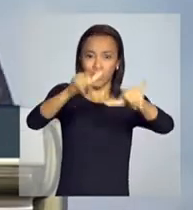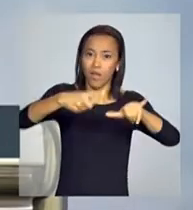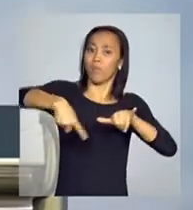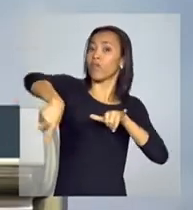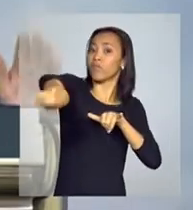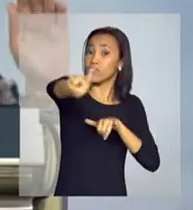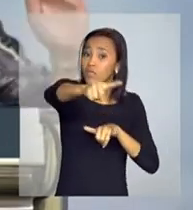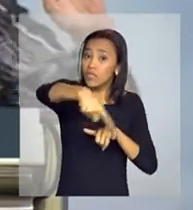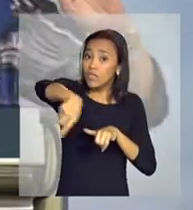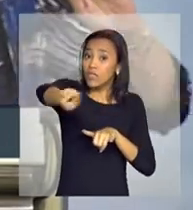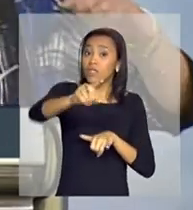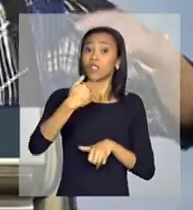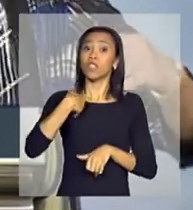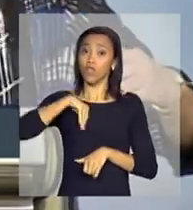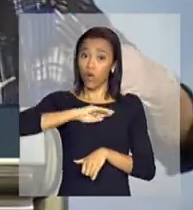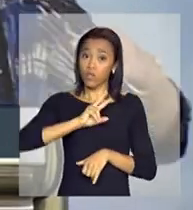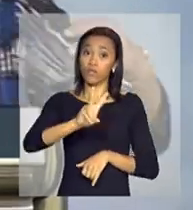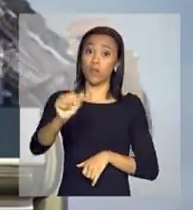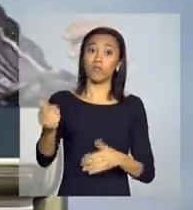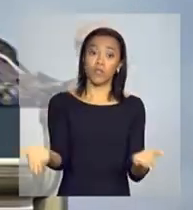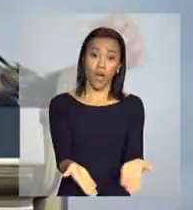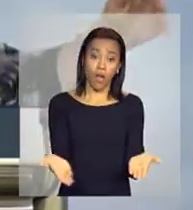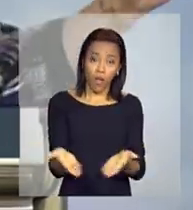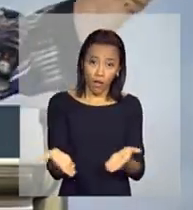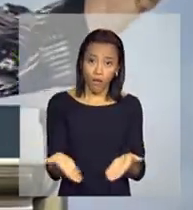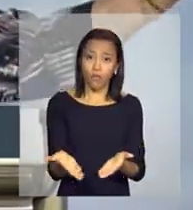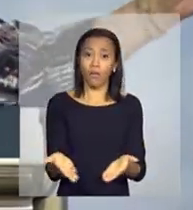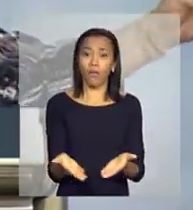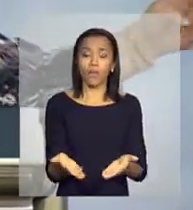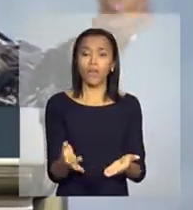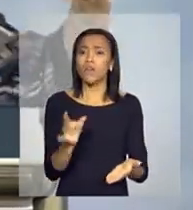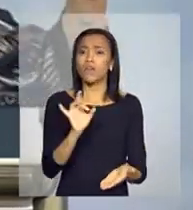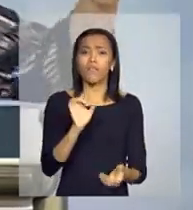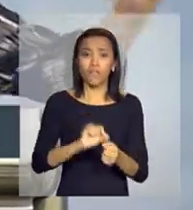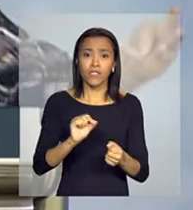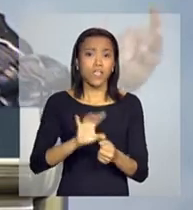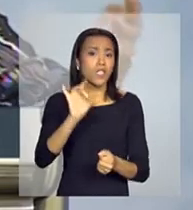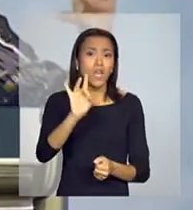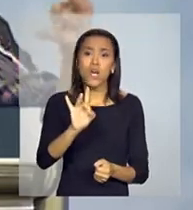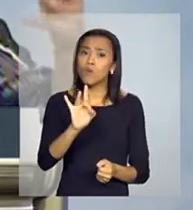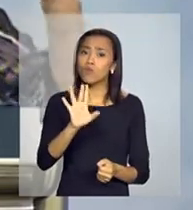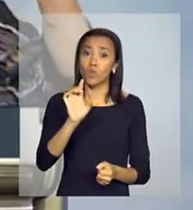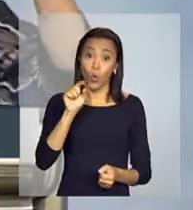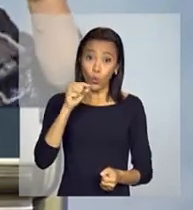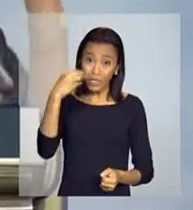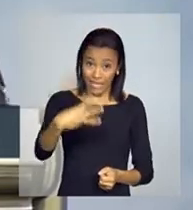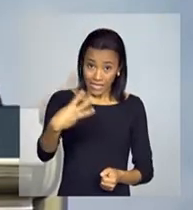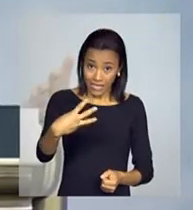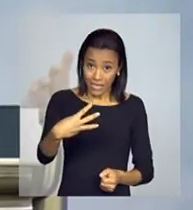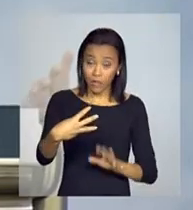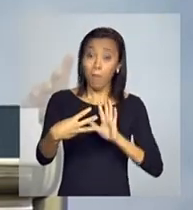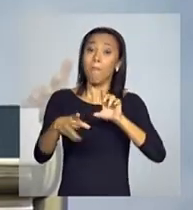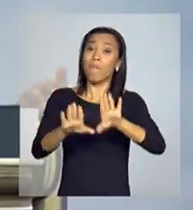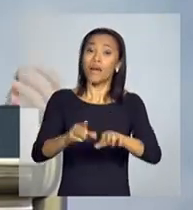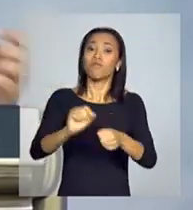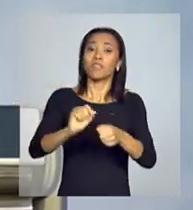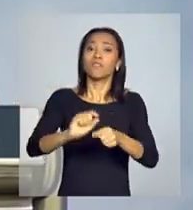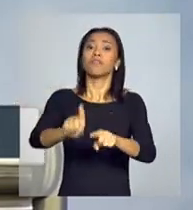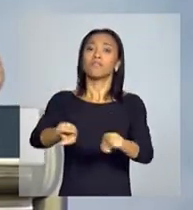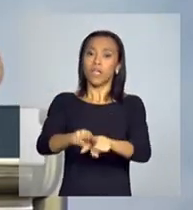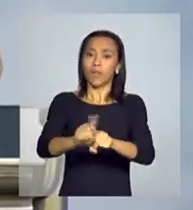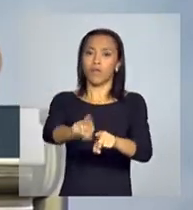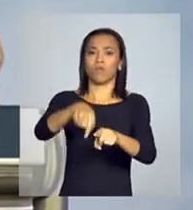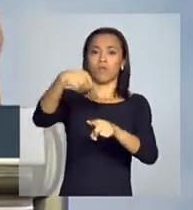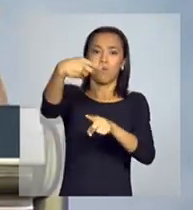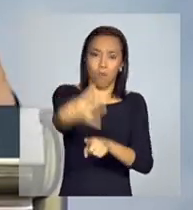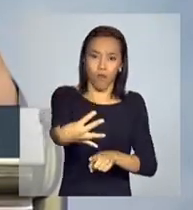vocês que nós vamos agora fazer não só o terceiro trecho, mas o quarto.